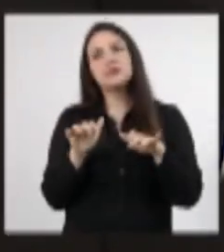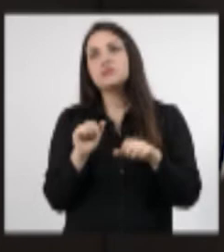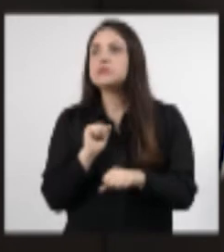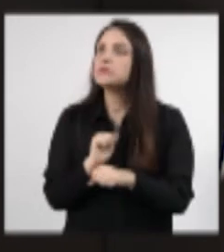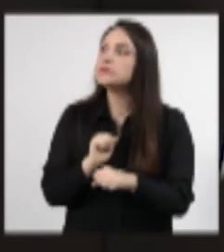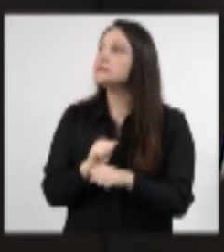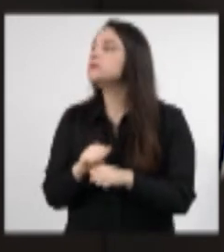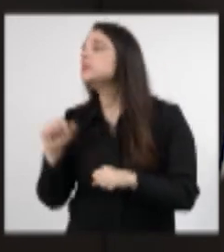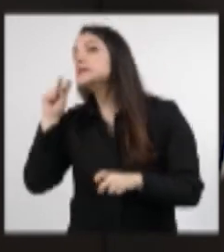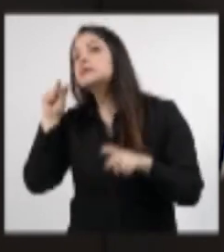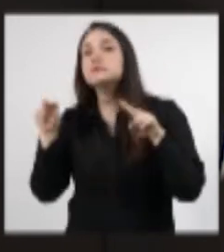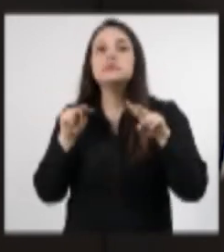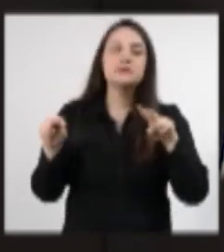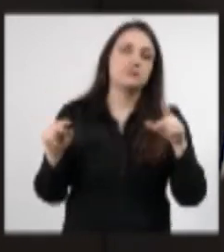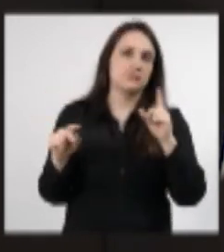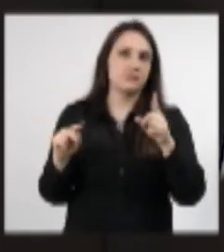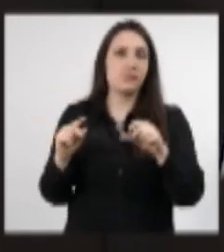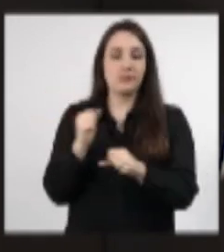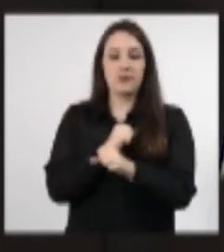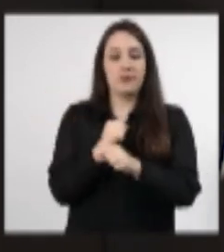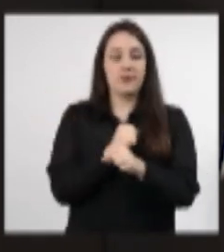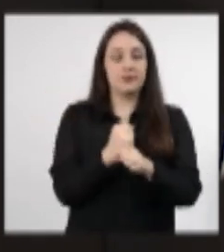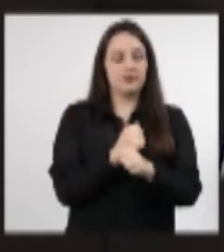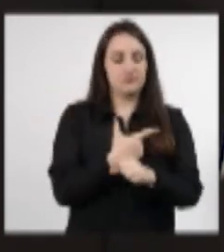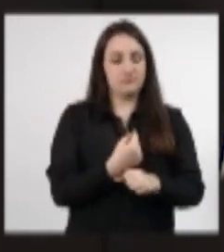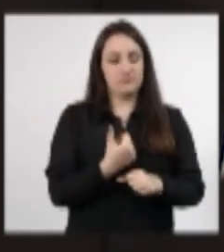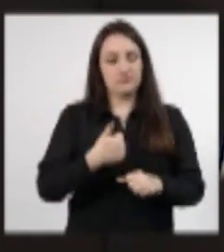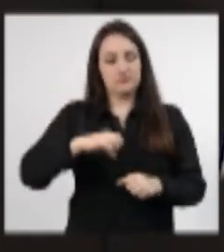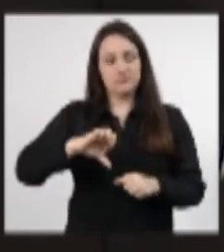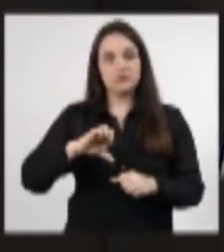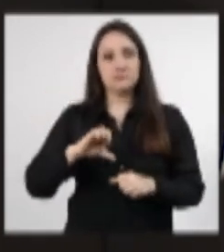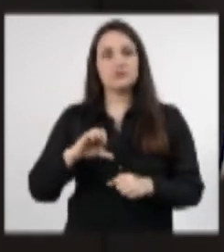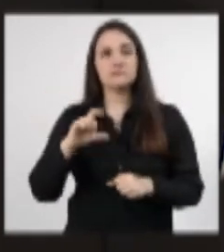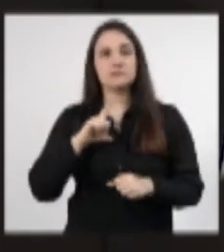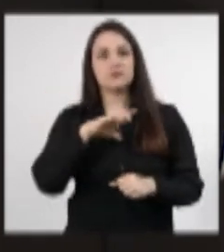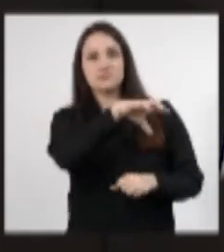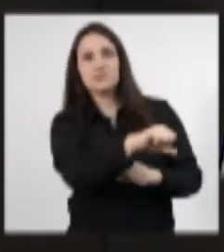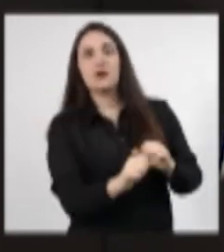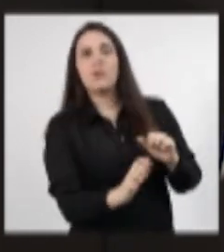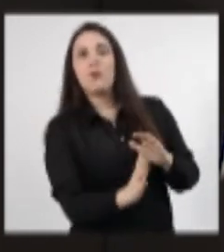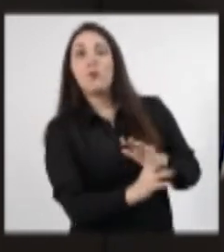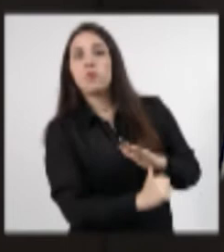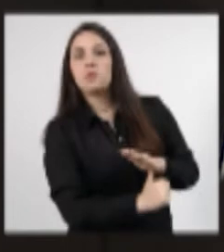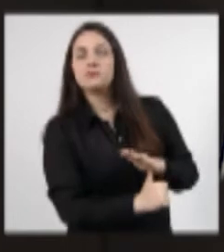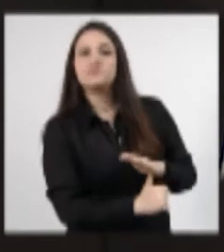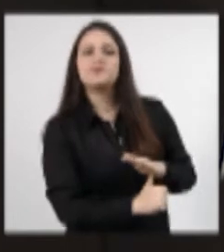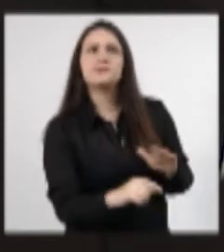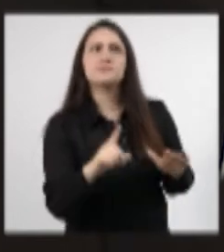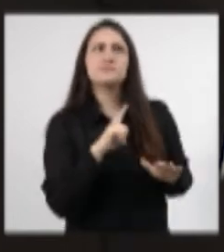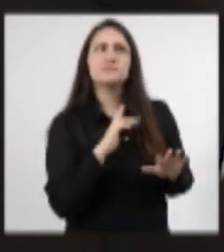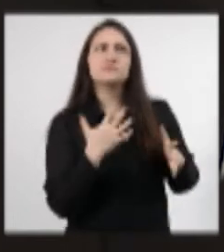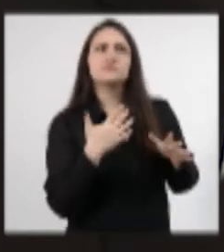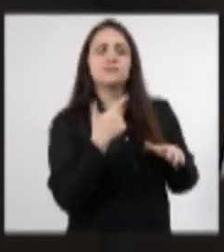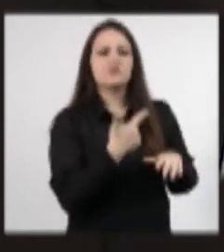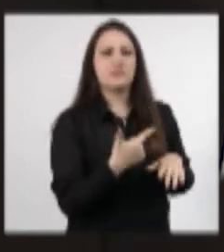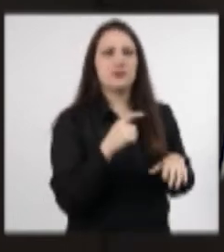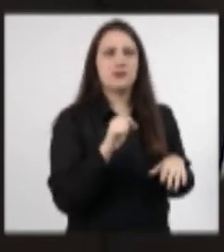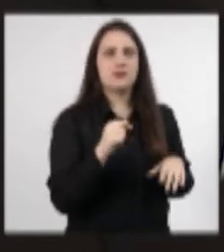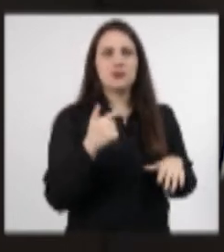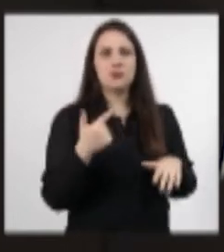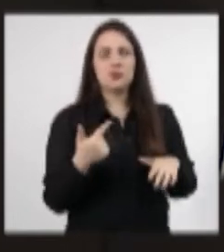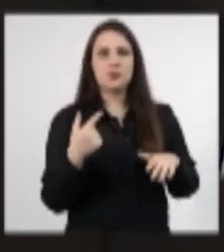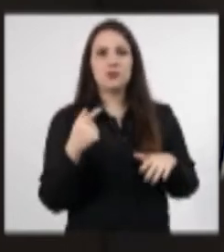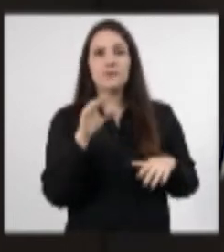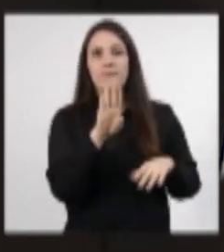de exemplo, somente no ano de 2019 foram registrados extravios, a média de